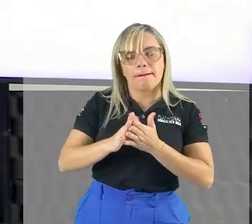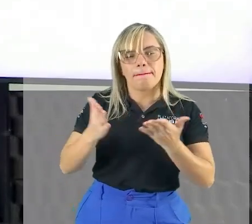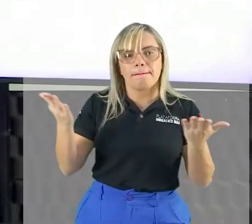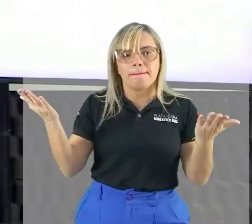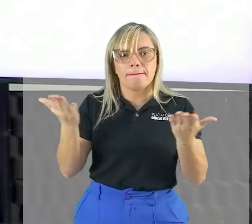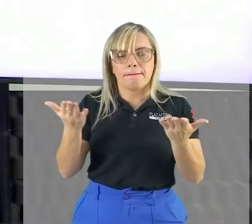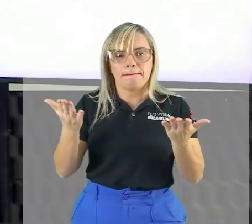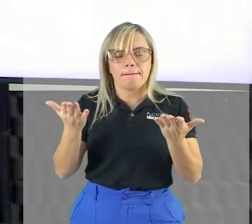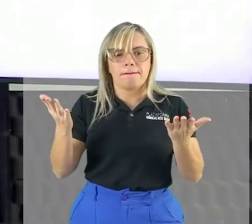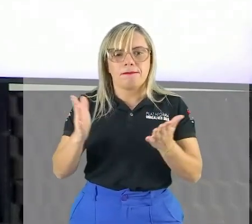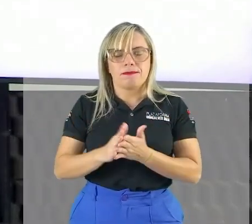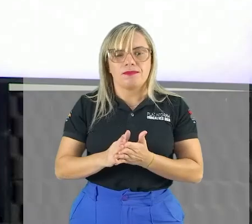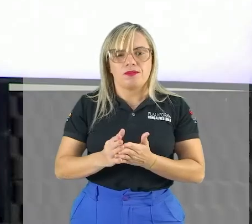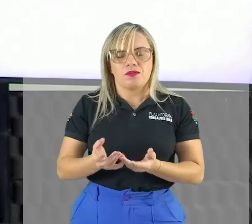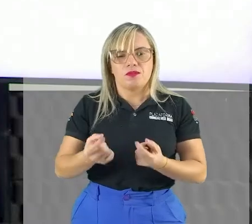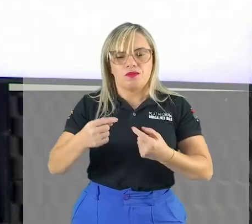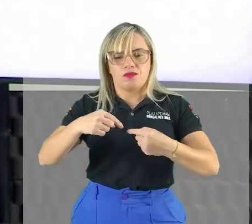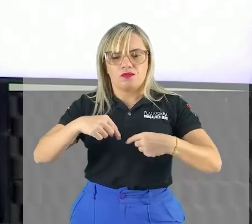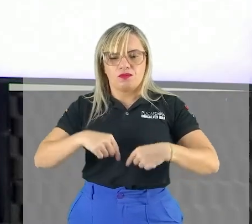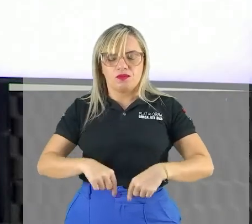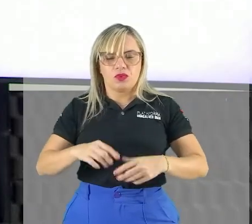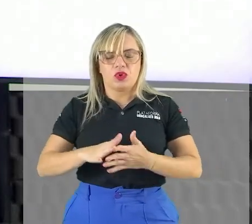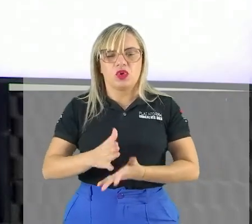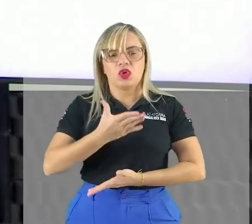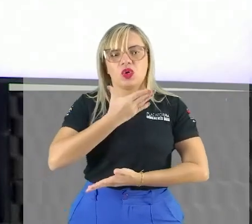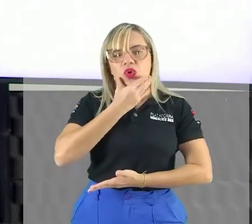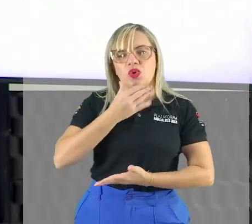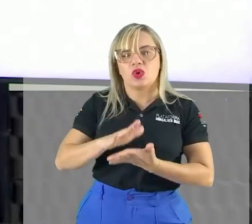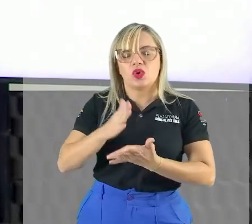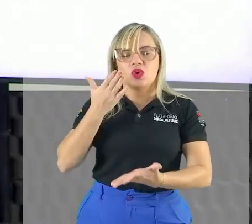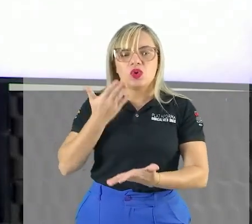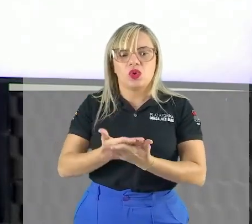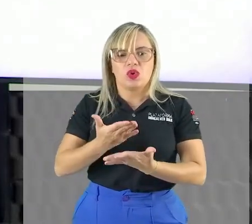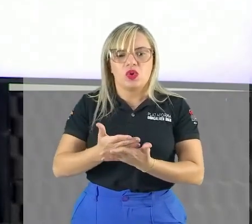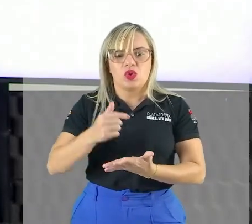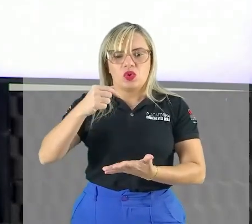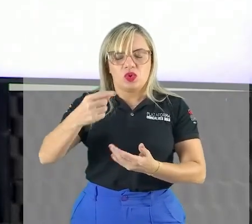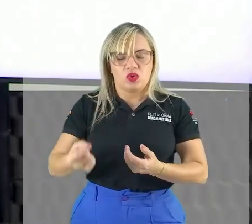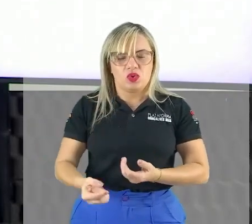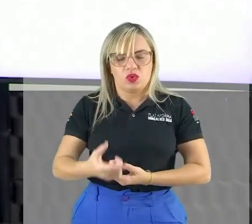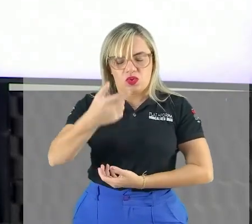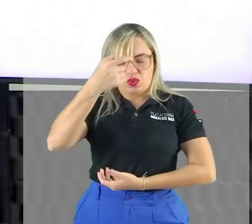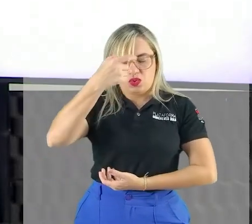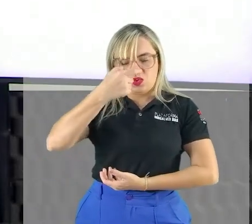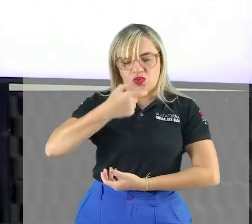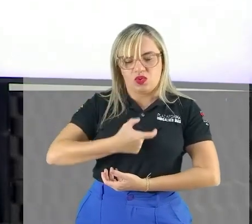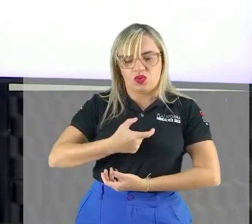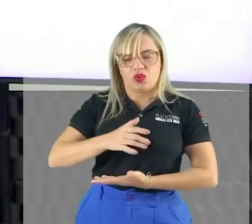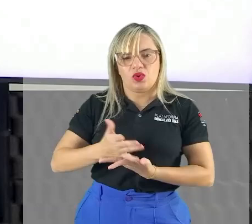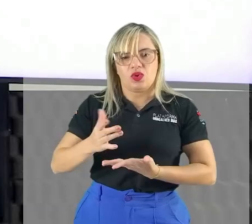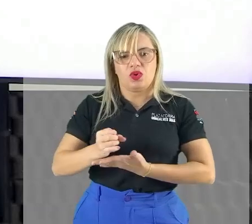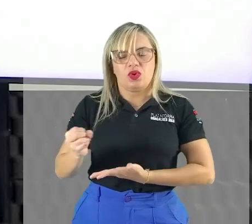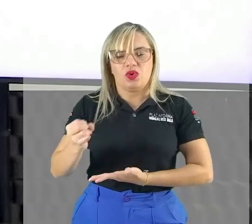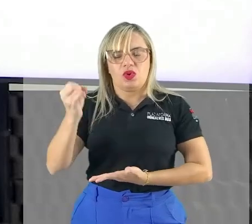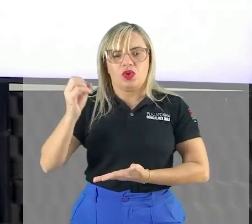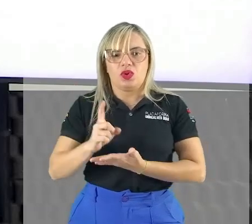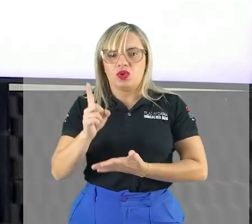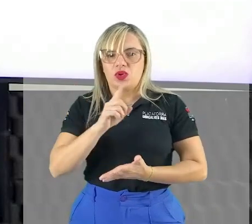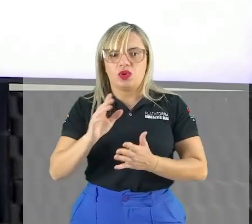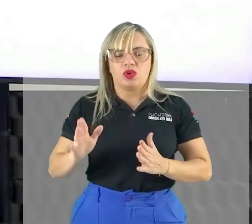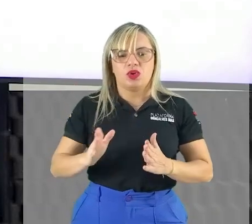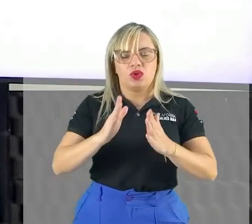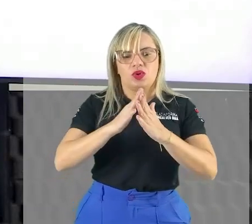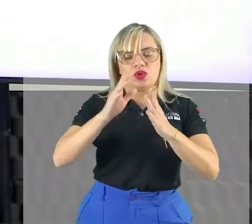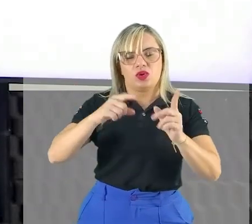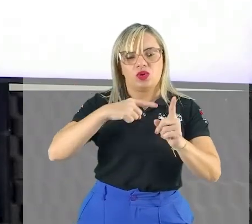o antropocentrismo, para o homem no centro do estudo do universo, não mais na questão mais teocêntrica que a igreja tanto